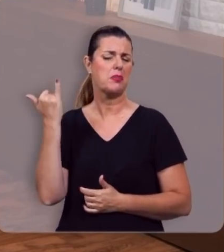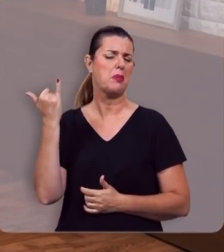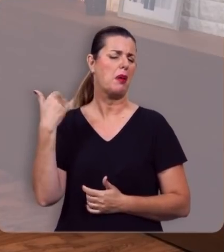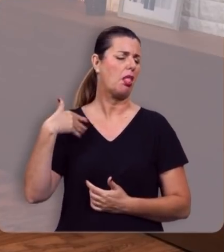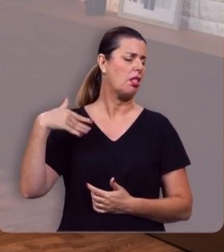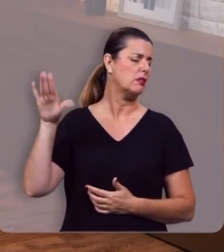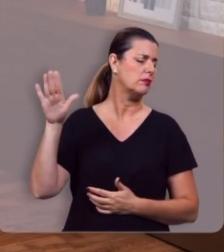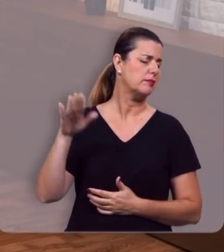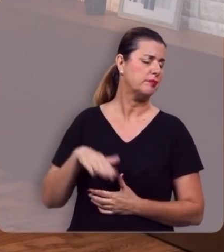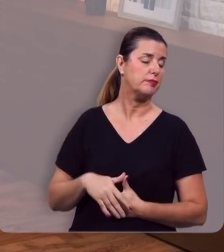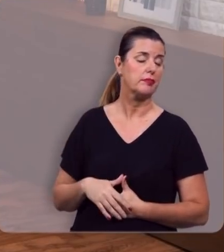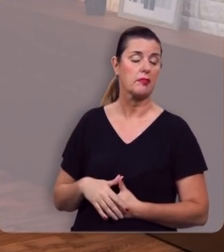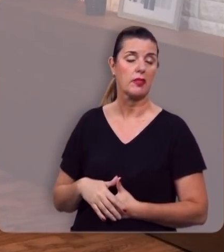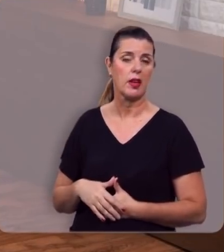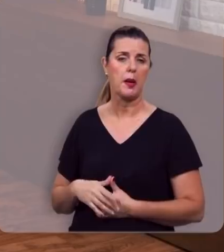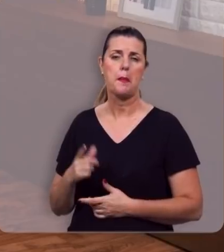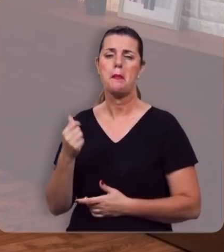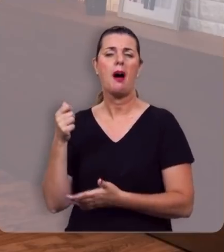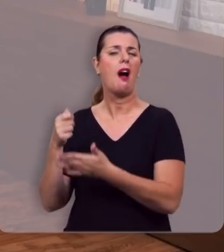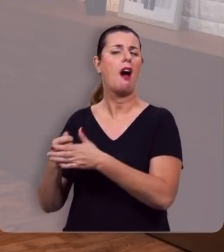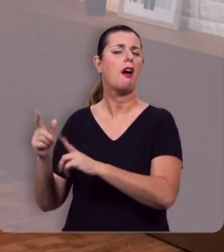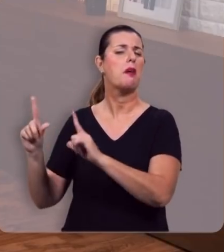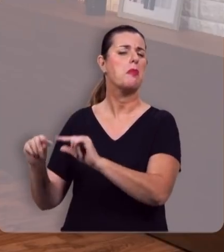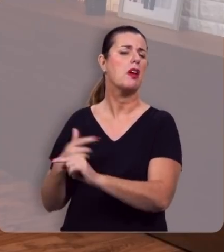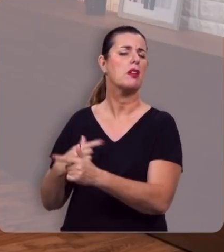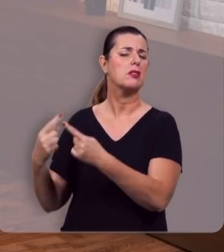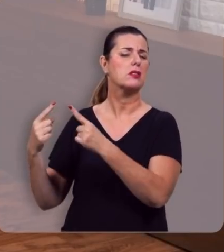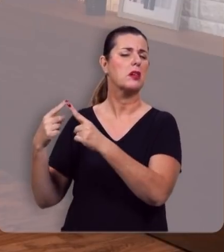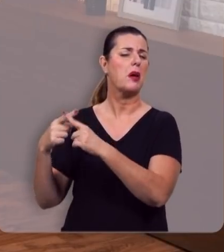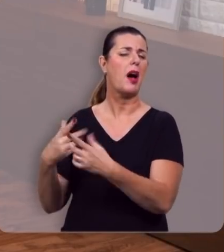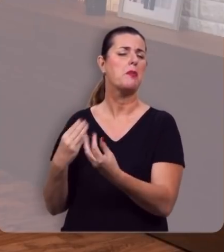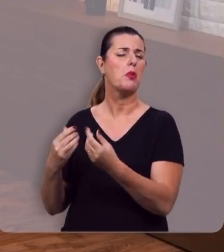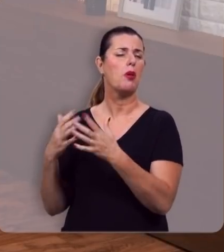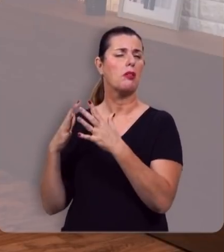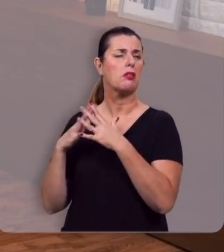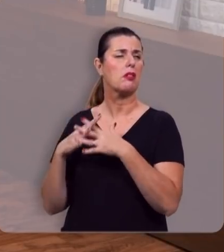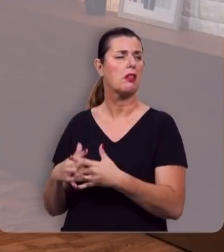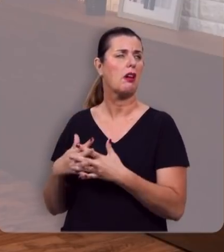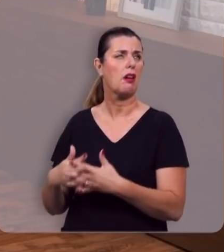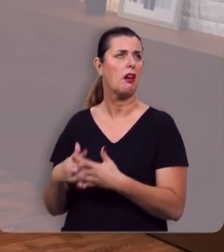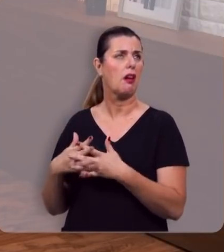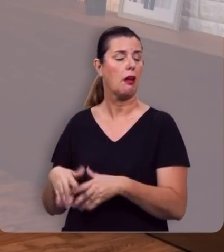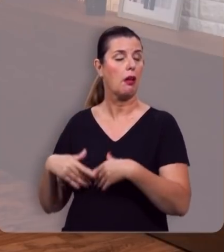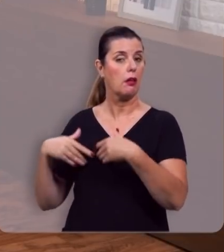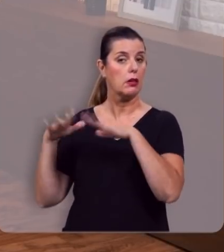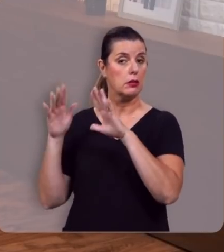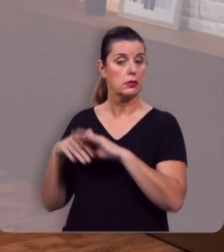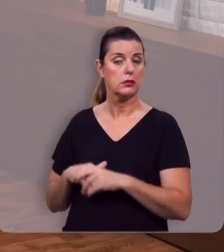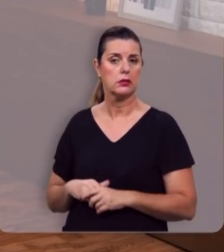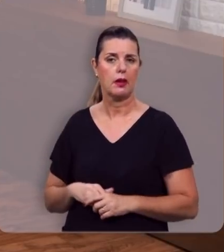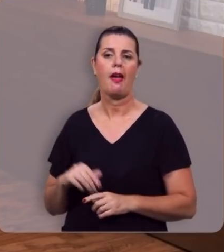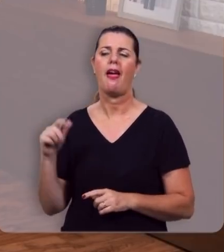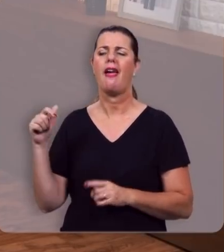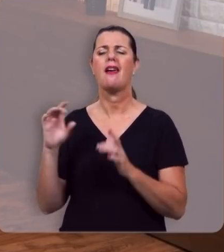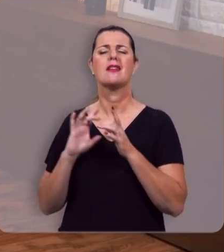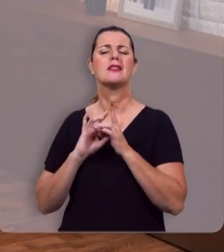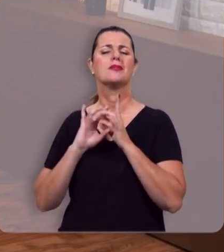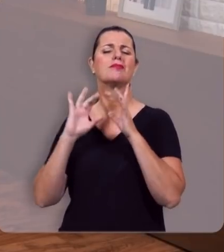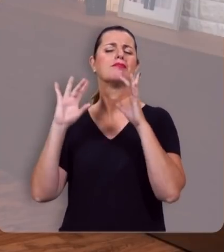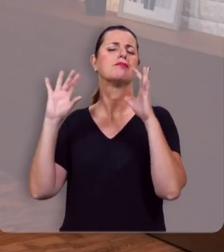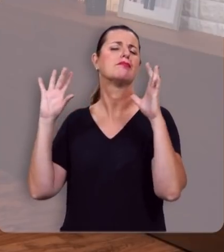importar. Custa menos não confrontar. Mas esta lassidão,